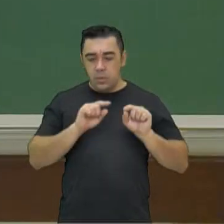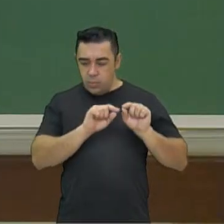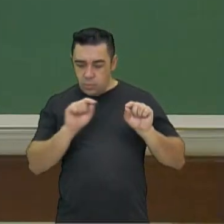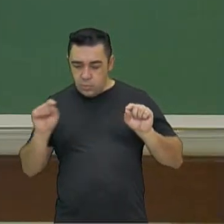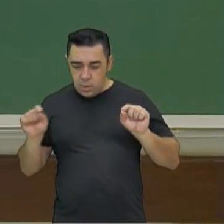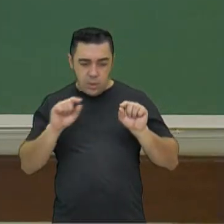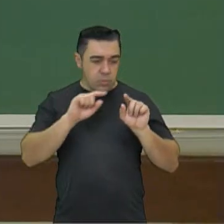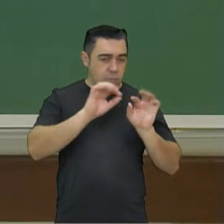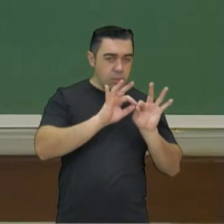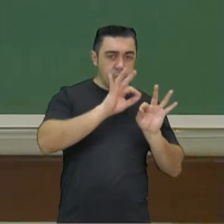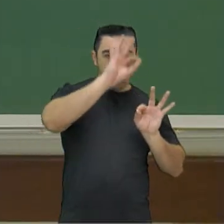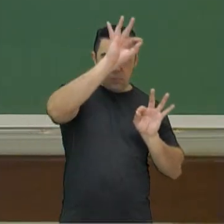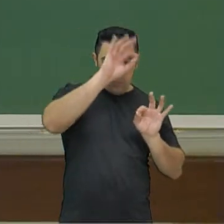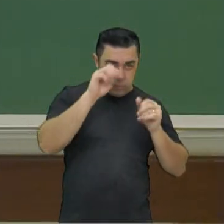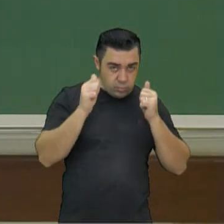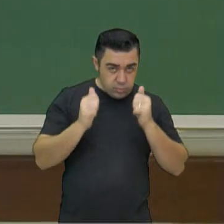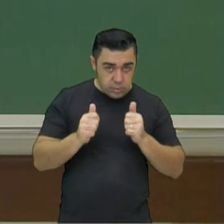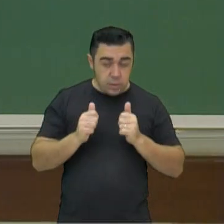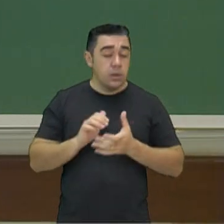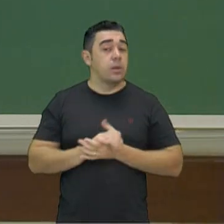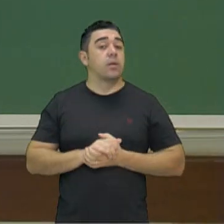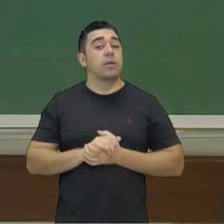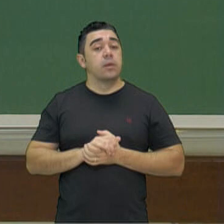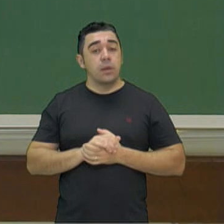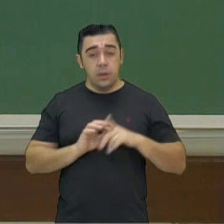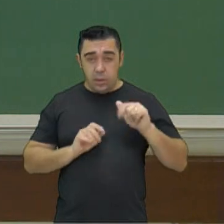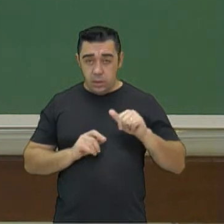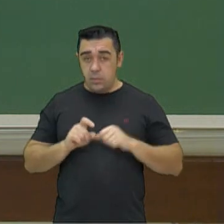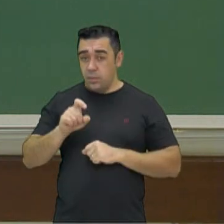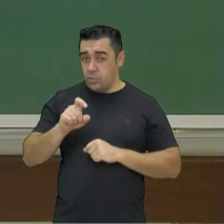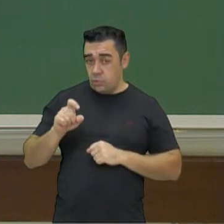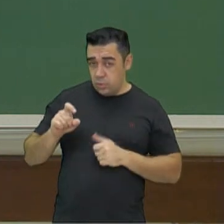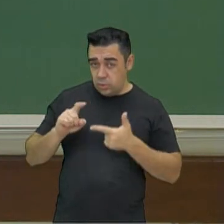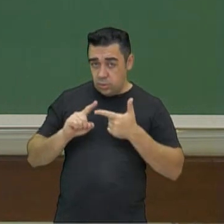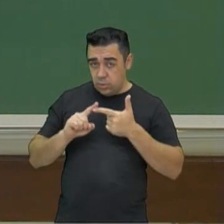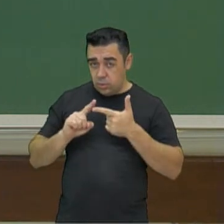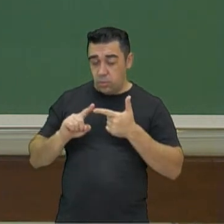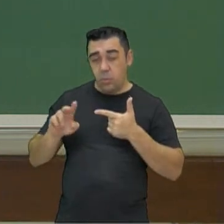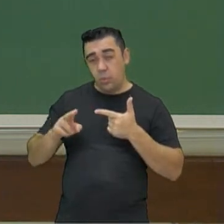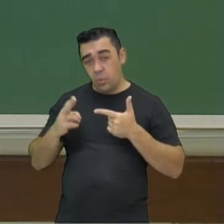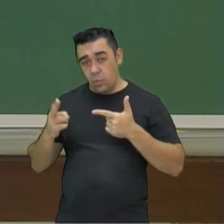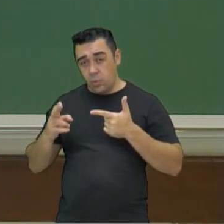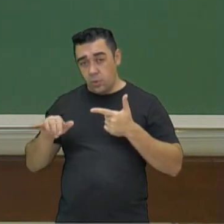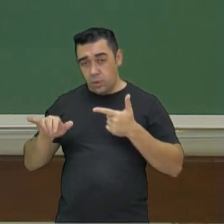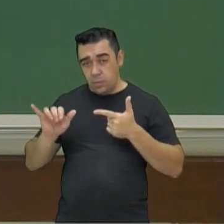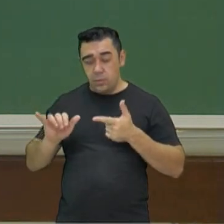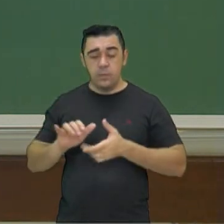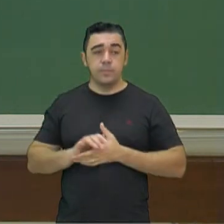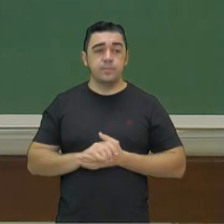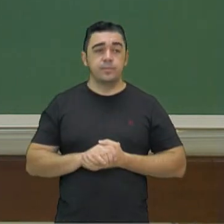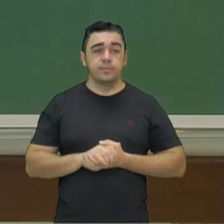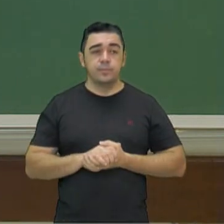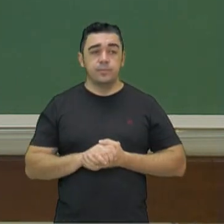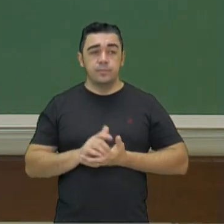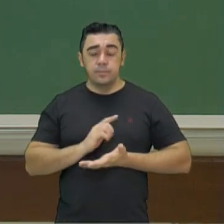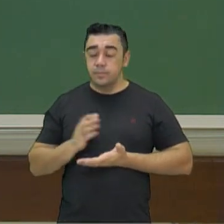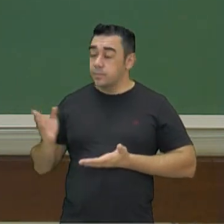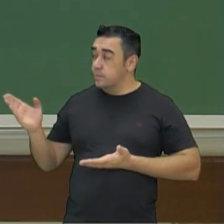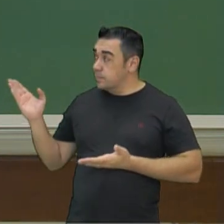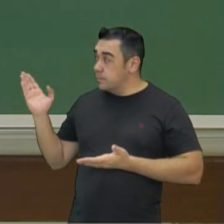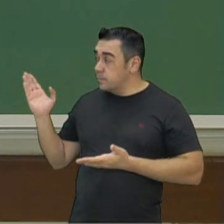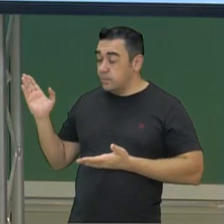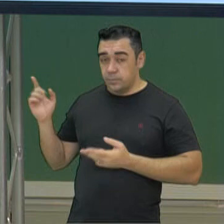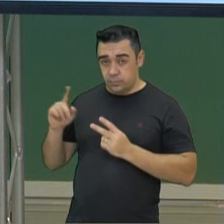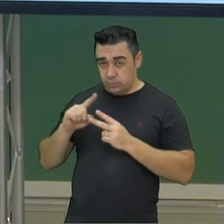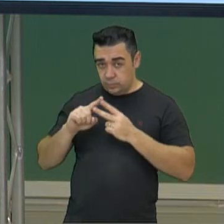o outro para o outro, seja para o eixo x, seja para o eixo y. Então, nós teremos dois